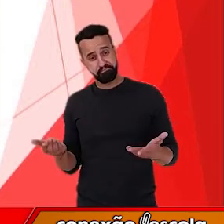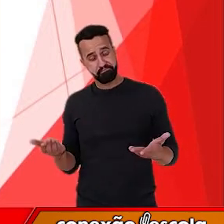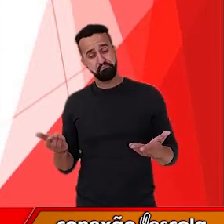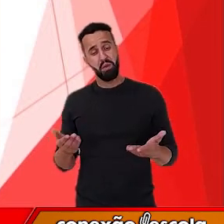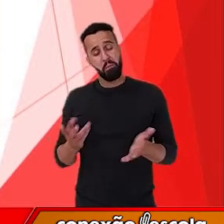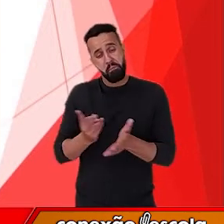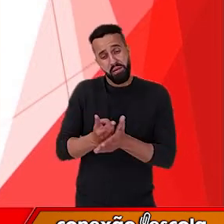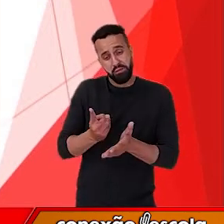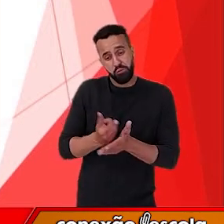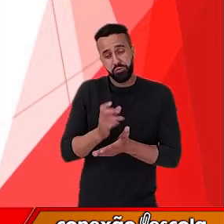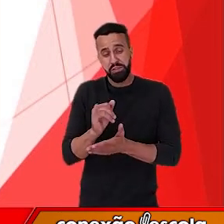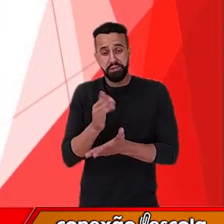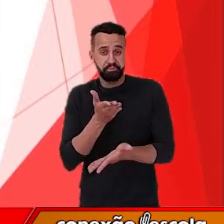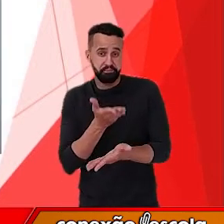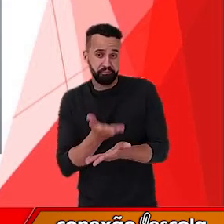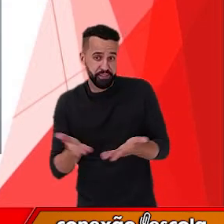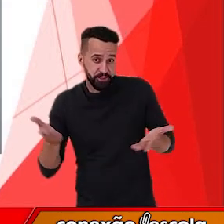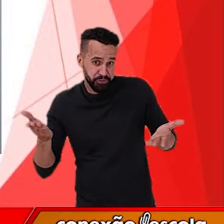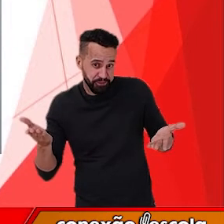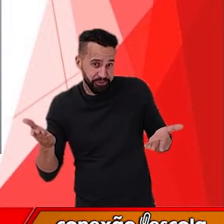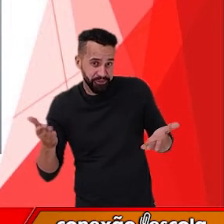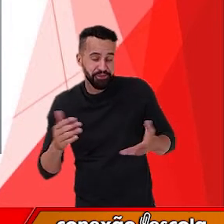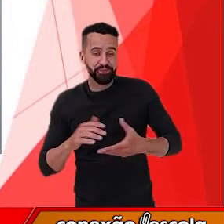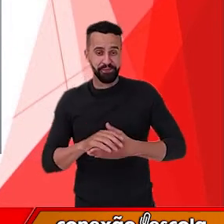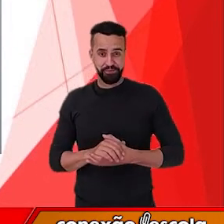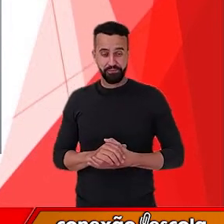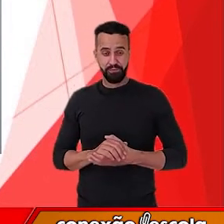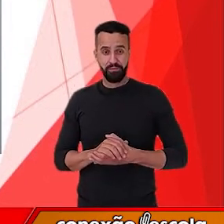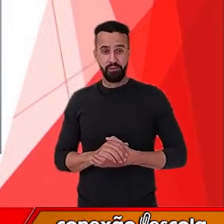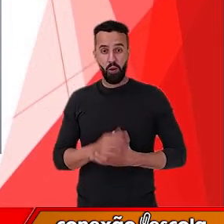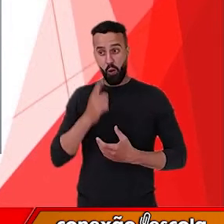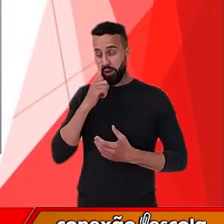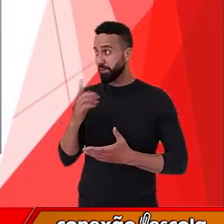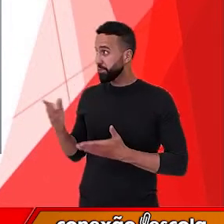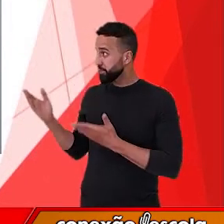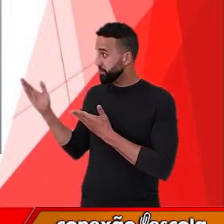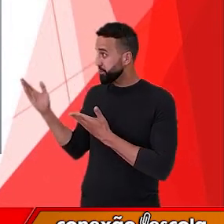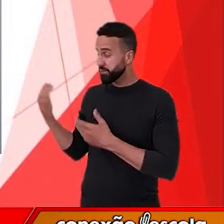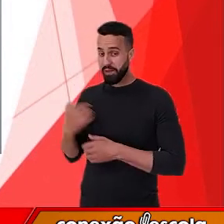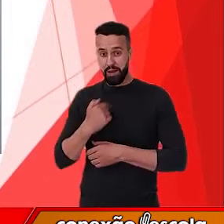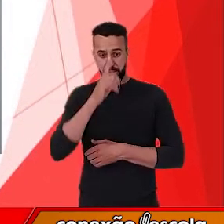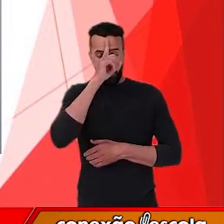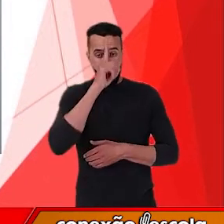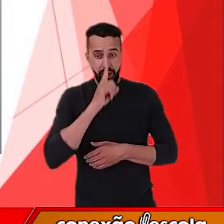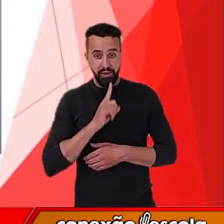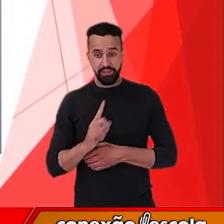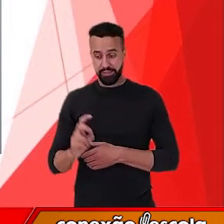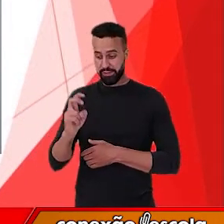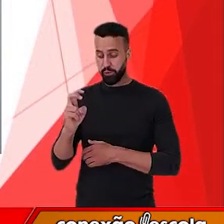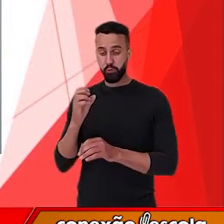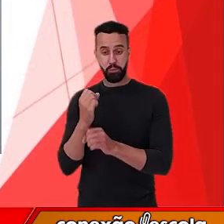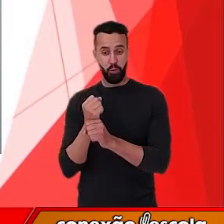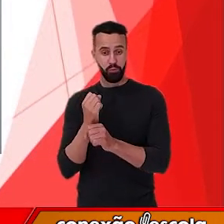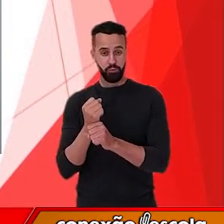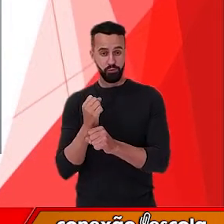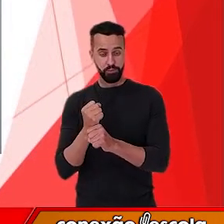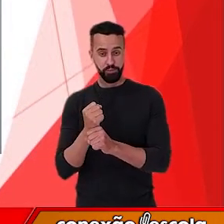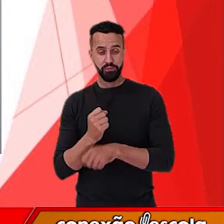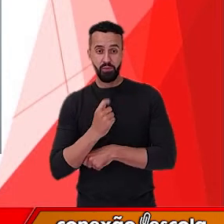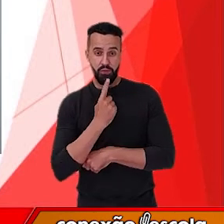na perca dessa rainha. A vareta amarela vale 5 pontos. A